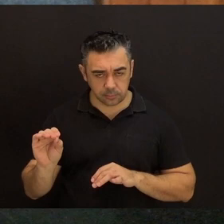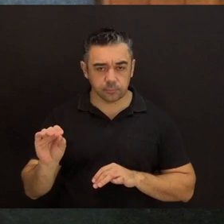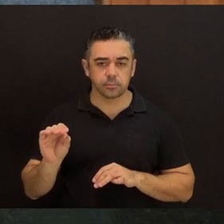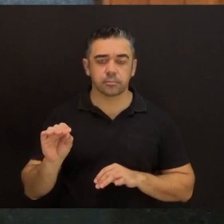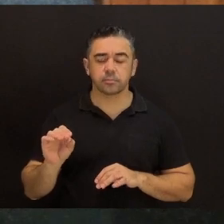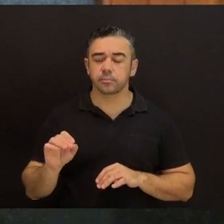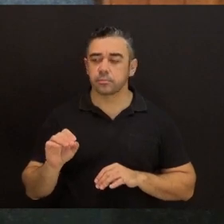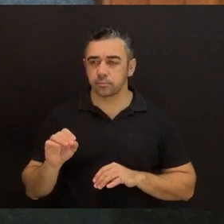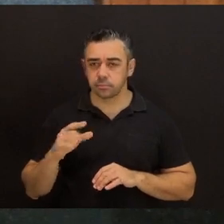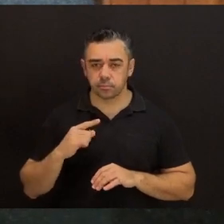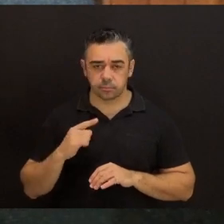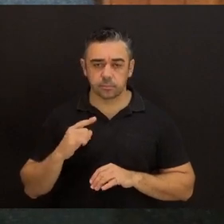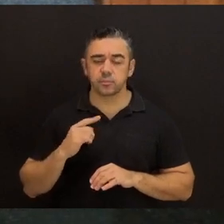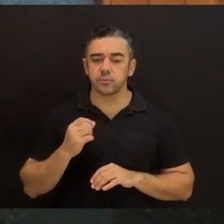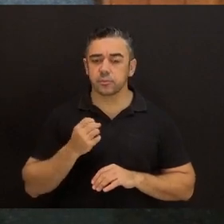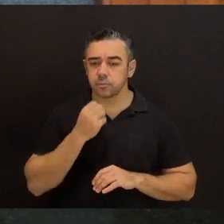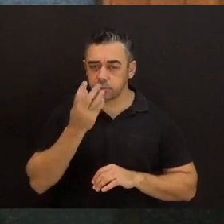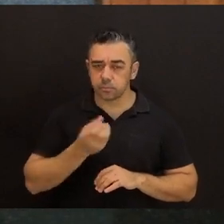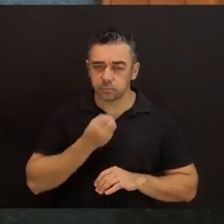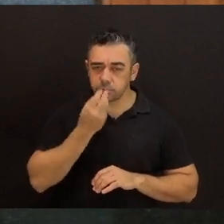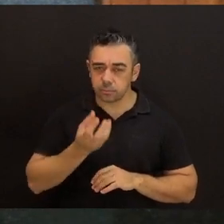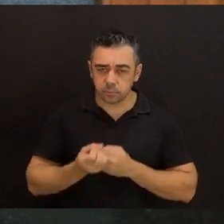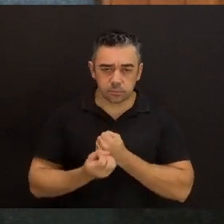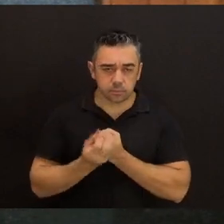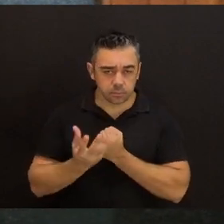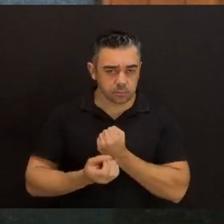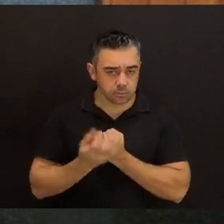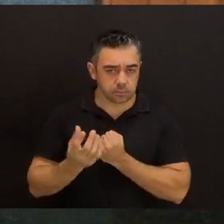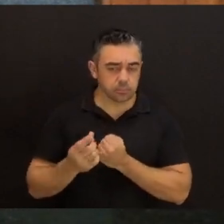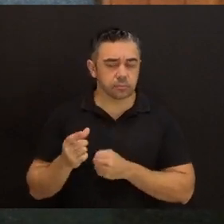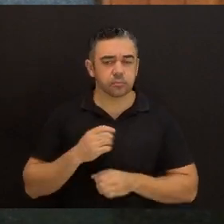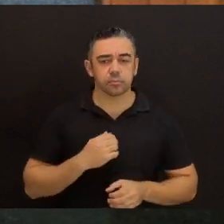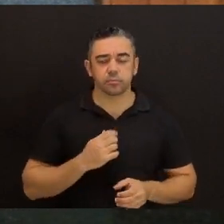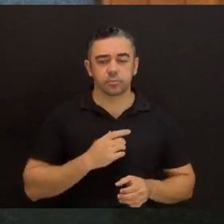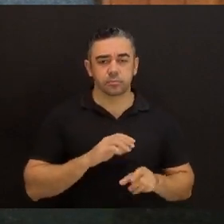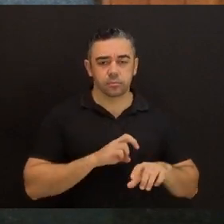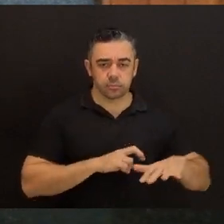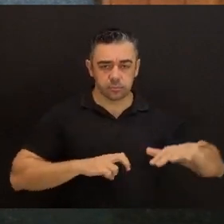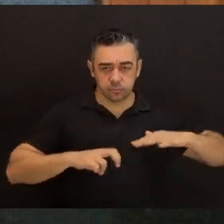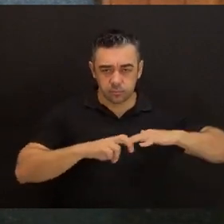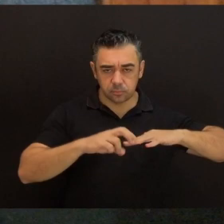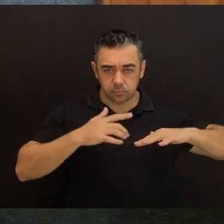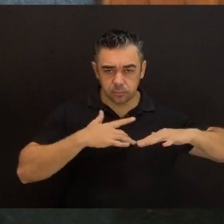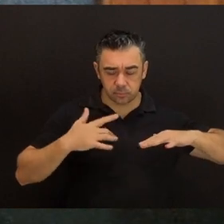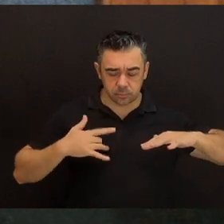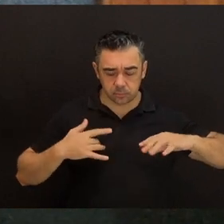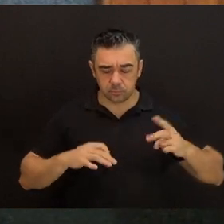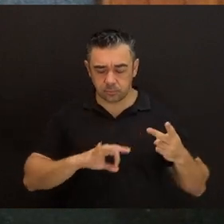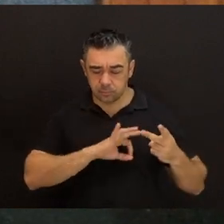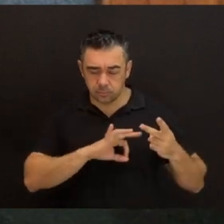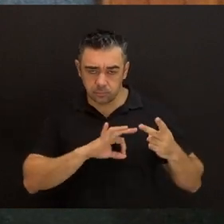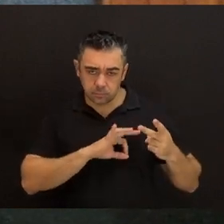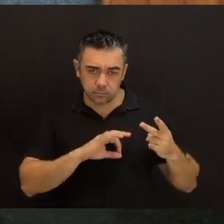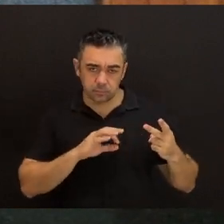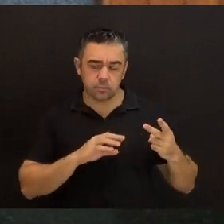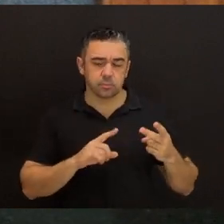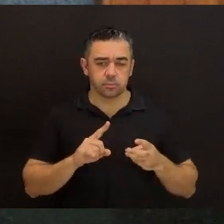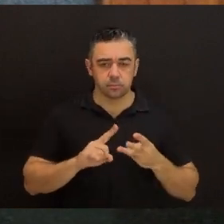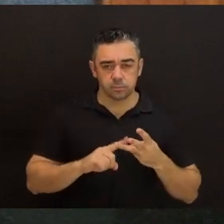partes foram ouvidas o senhor representante do Conselho Municipal de Saúde Jamaica a polícia militar a representante da